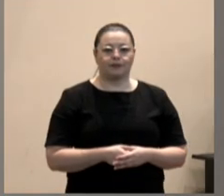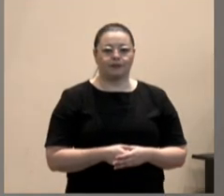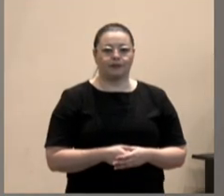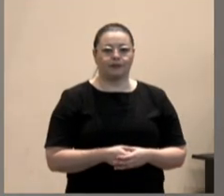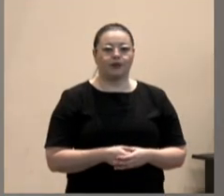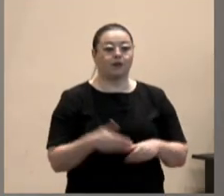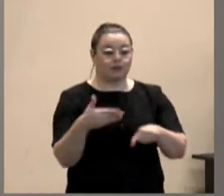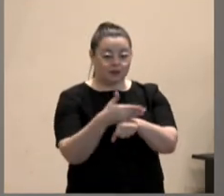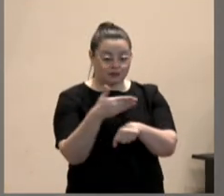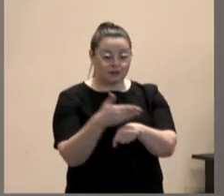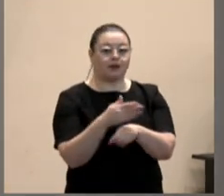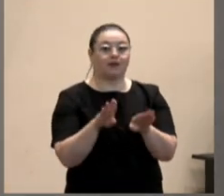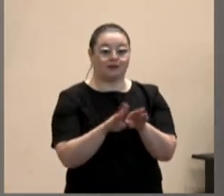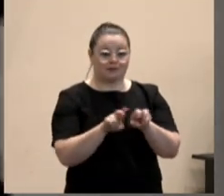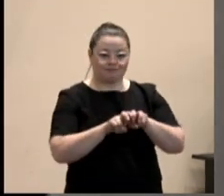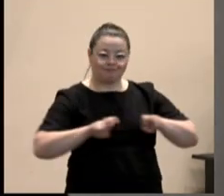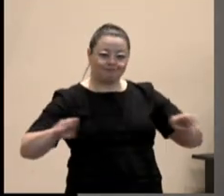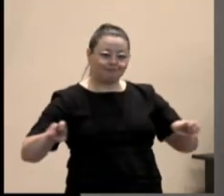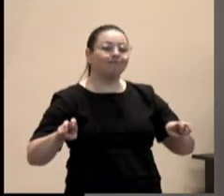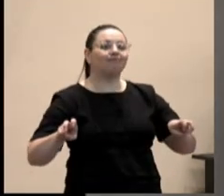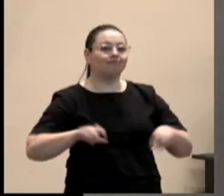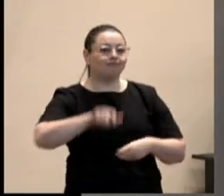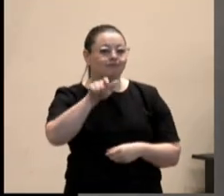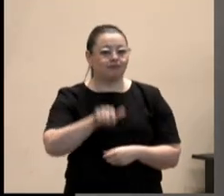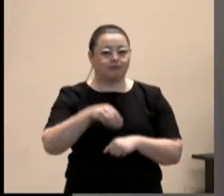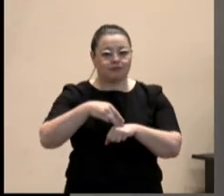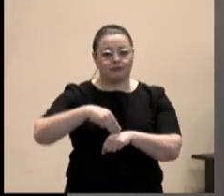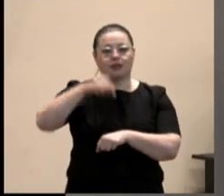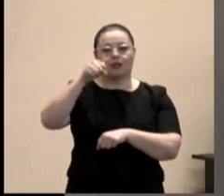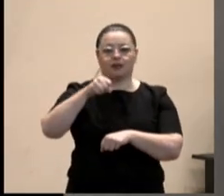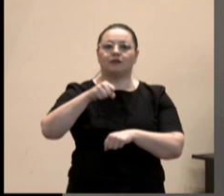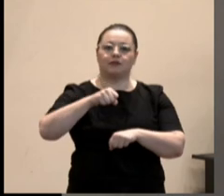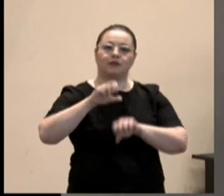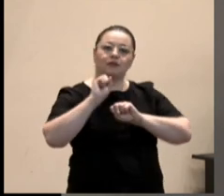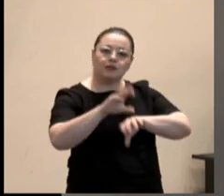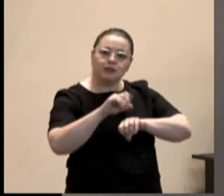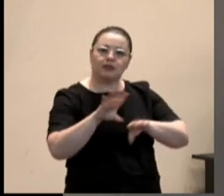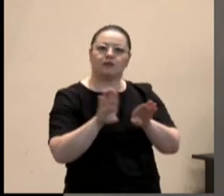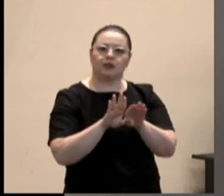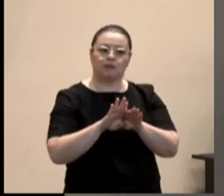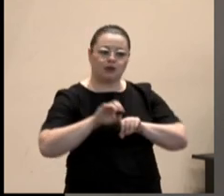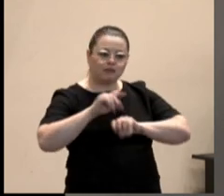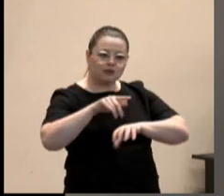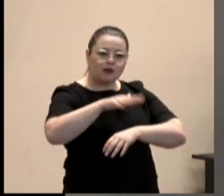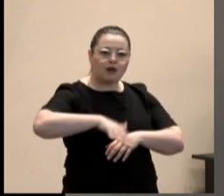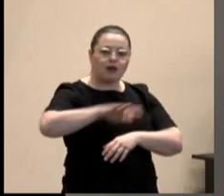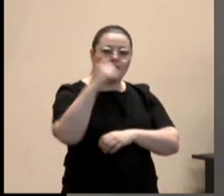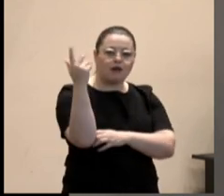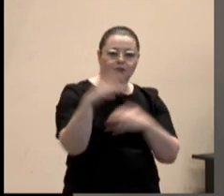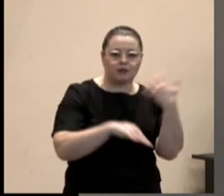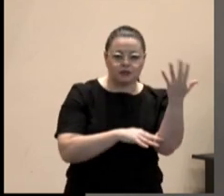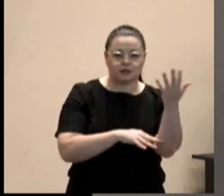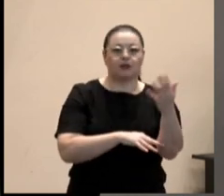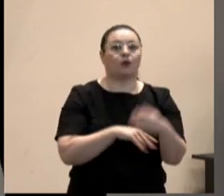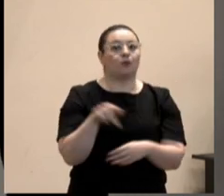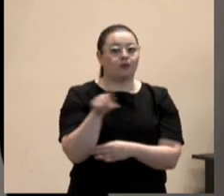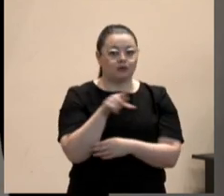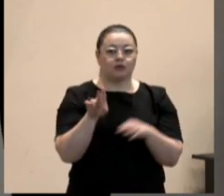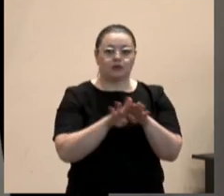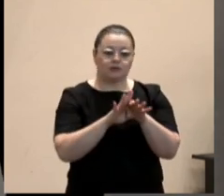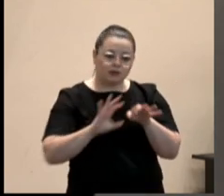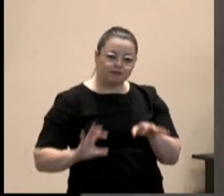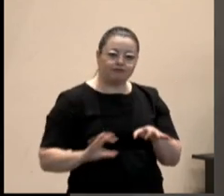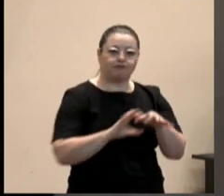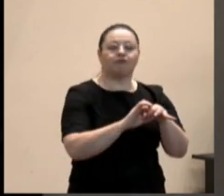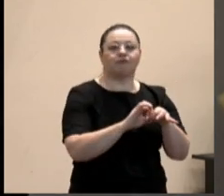Participará desta mesa também a mestre em Educação e doutora em Educação Ambiental e professora associada no Instituto de Educação da